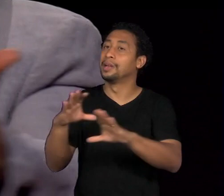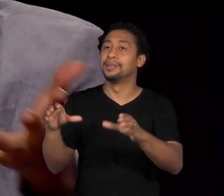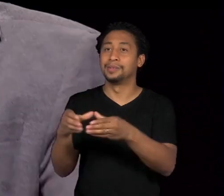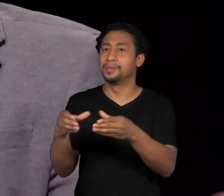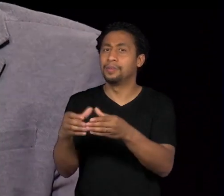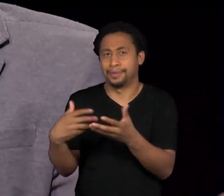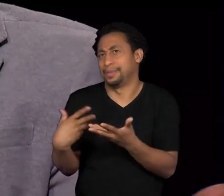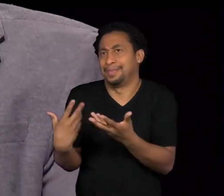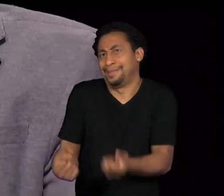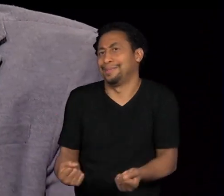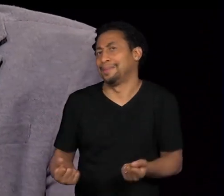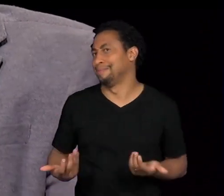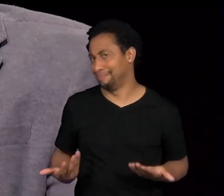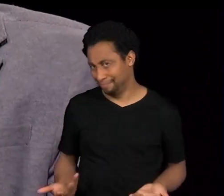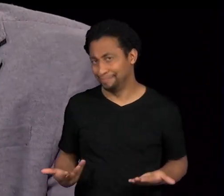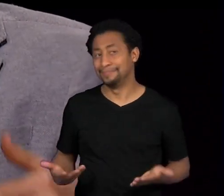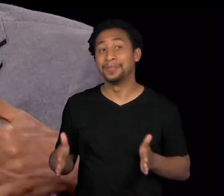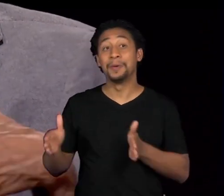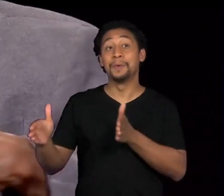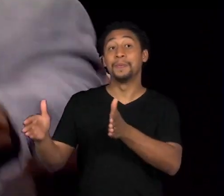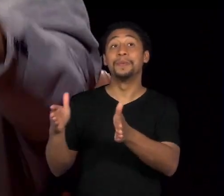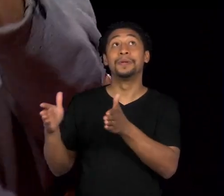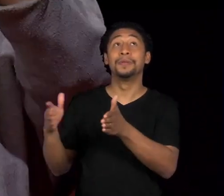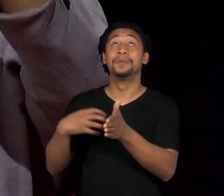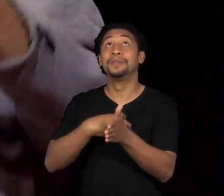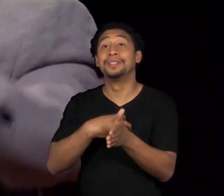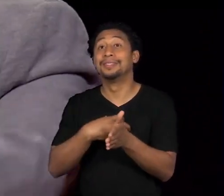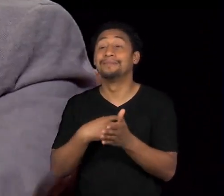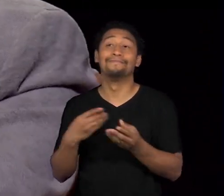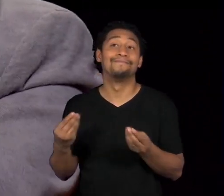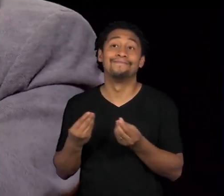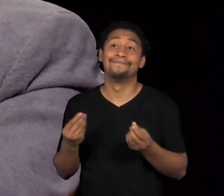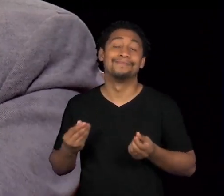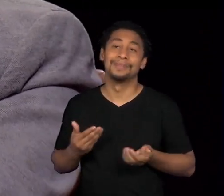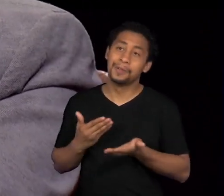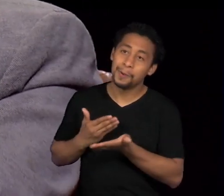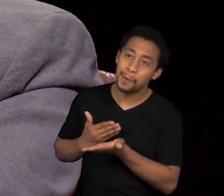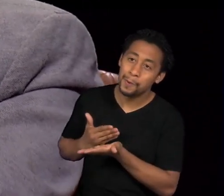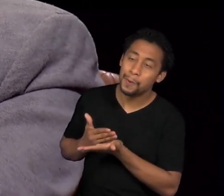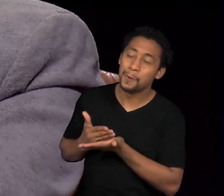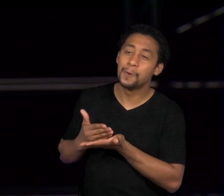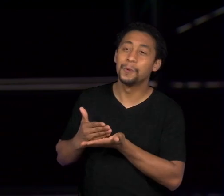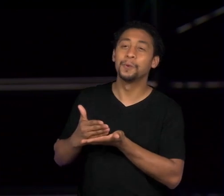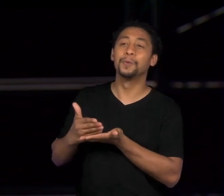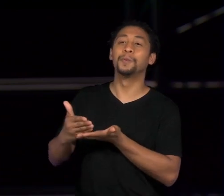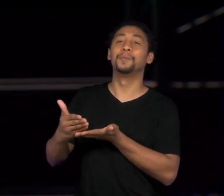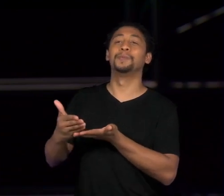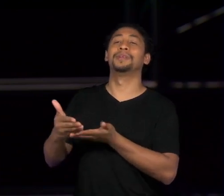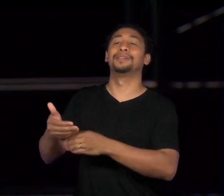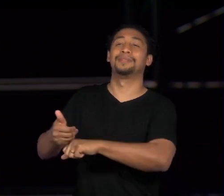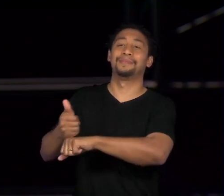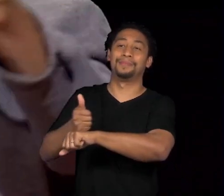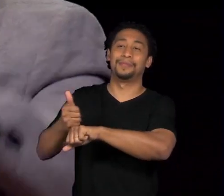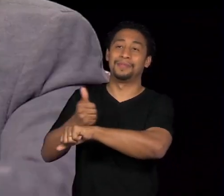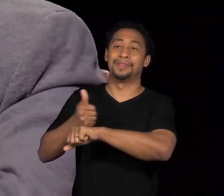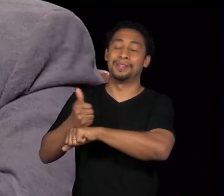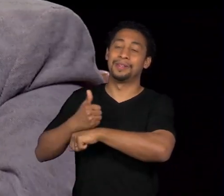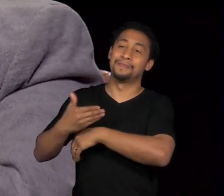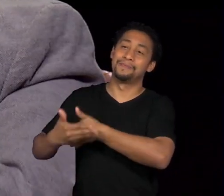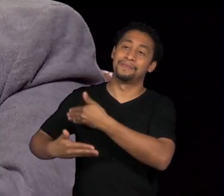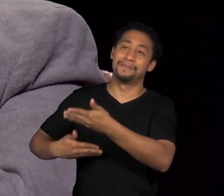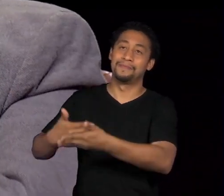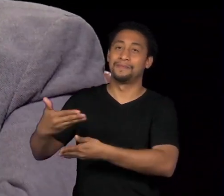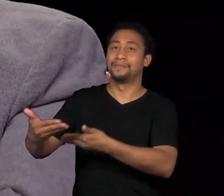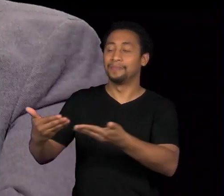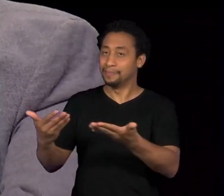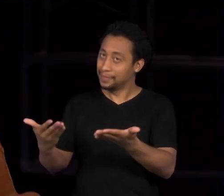mesmo porque era um era um momento assim que eu começava também a me profissionalizar né então viio tudo junto num